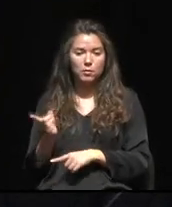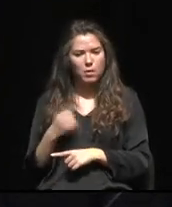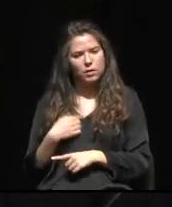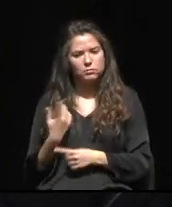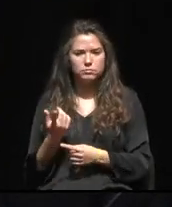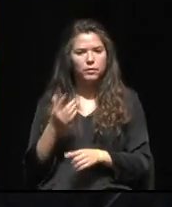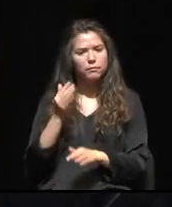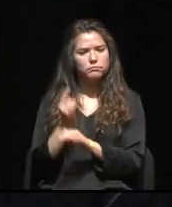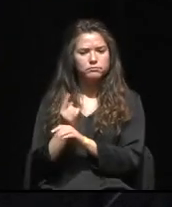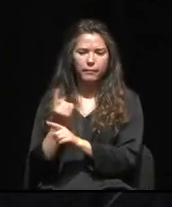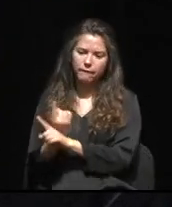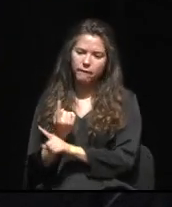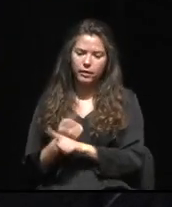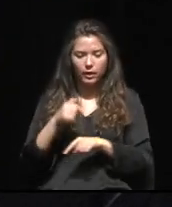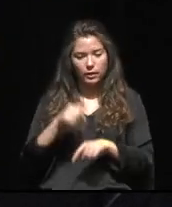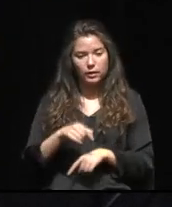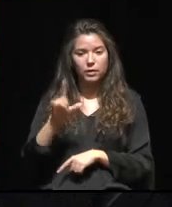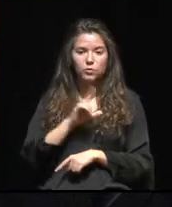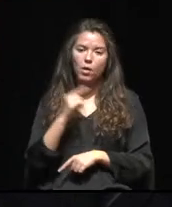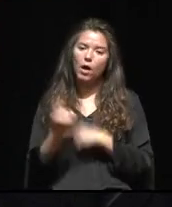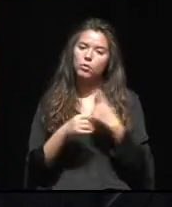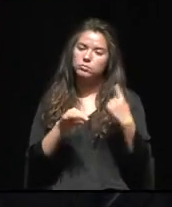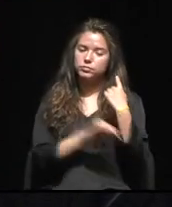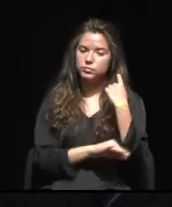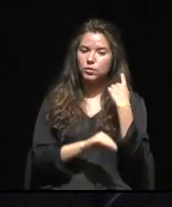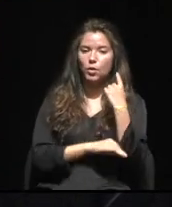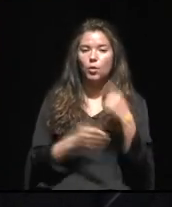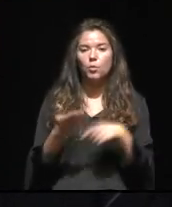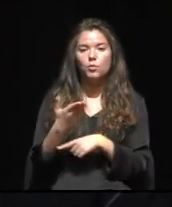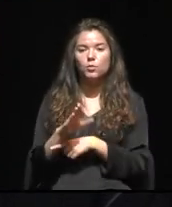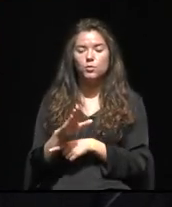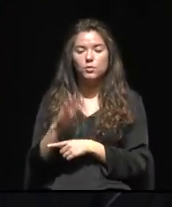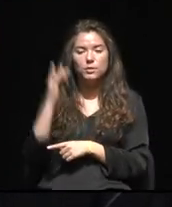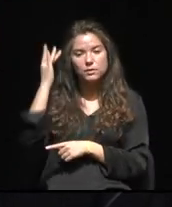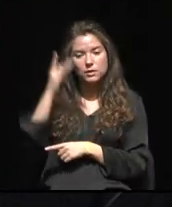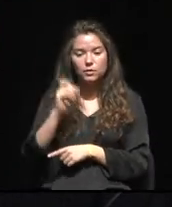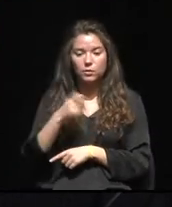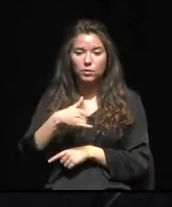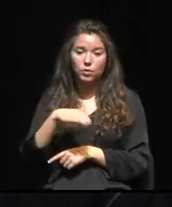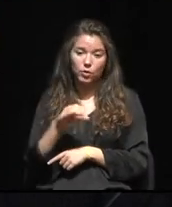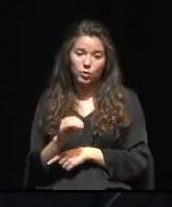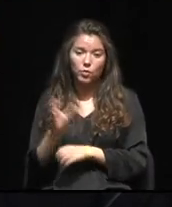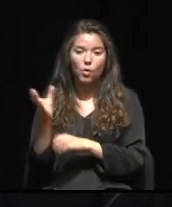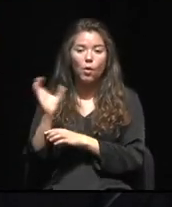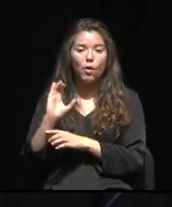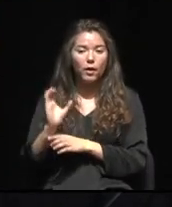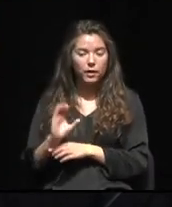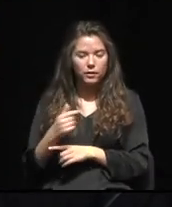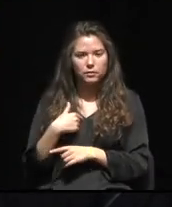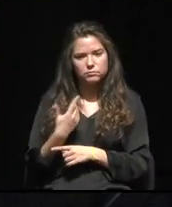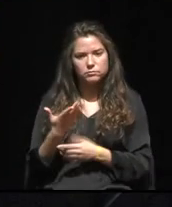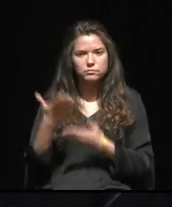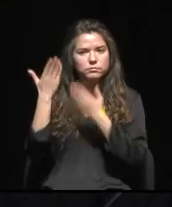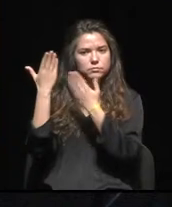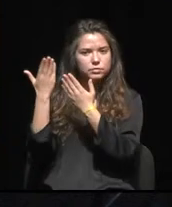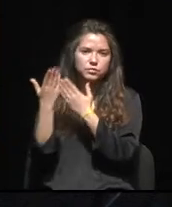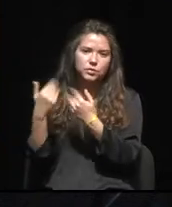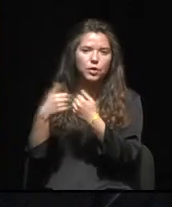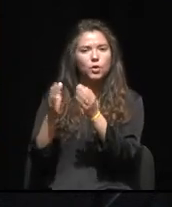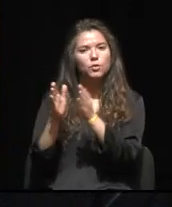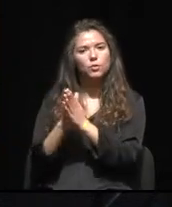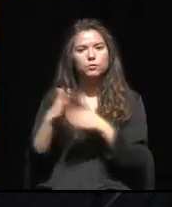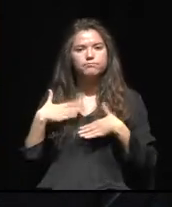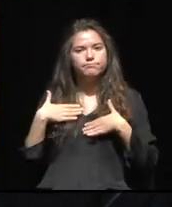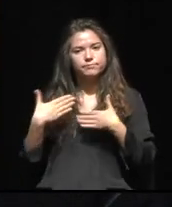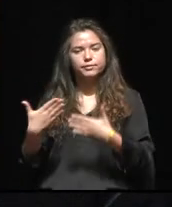efeméride em Lisboa algumas juntas de Freguesia como a de Santo António o A de carnide homenagearam todos quantos se dedicam ou dedicaram à Vida ou